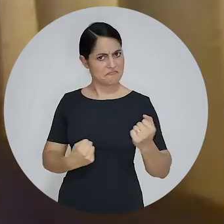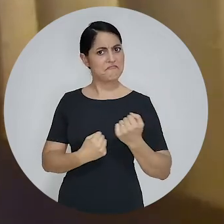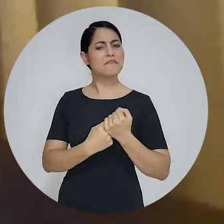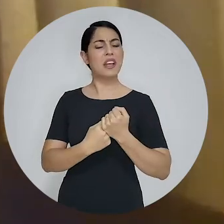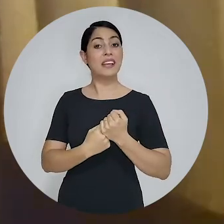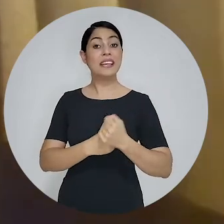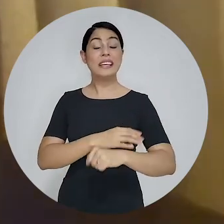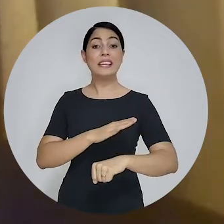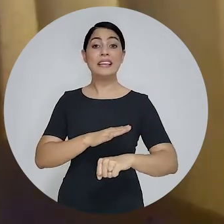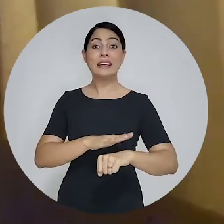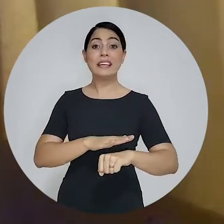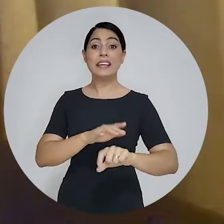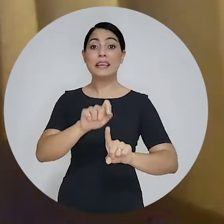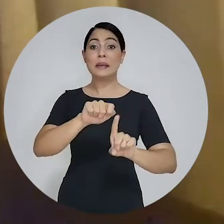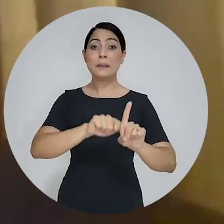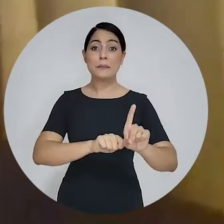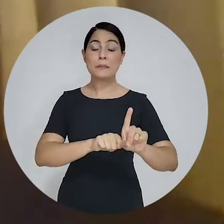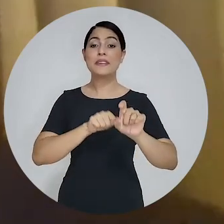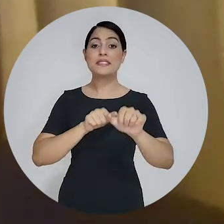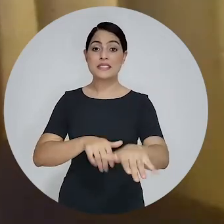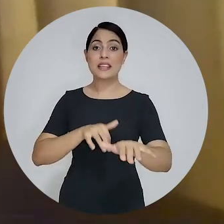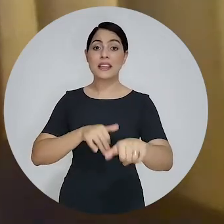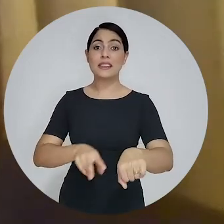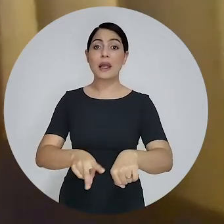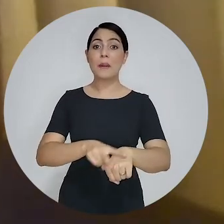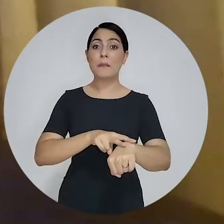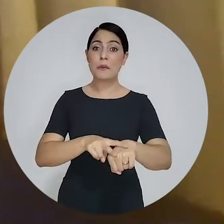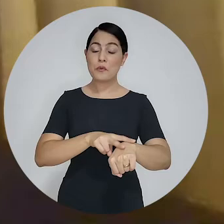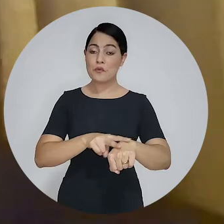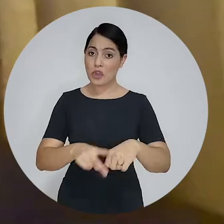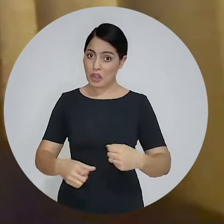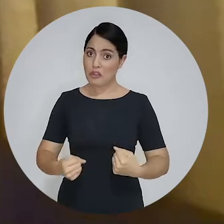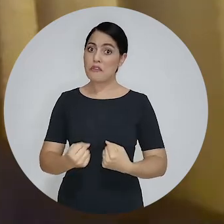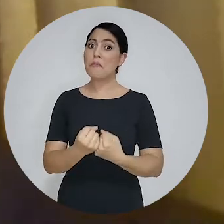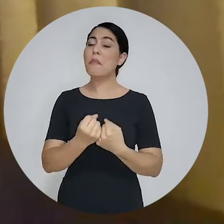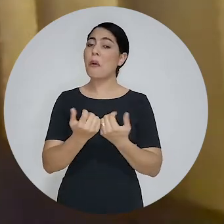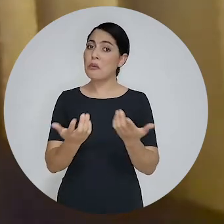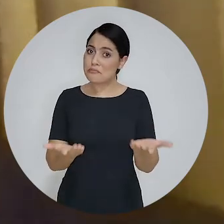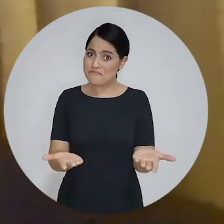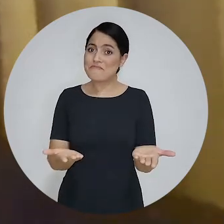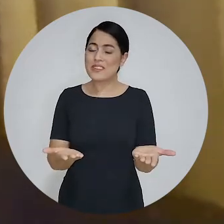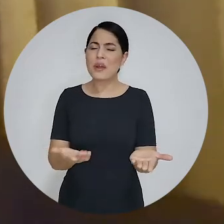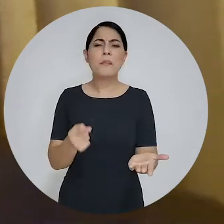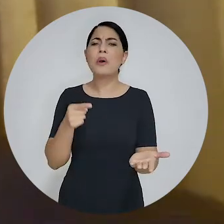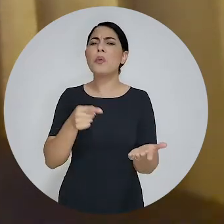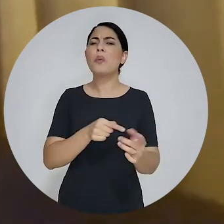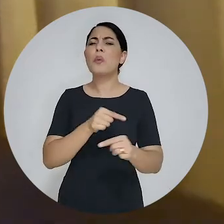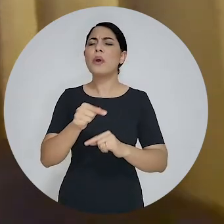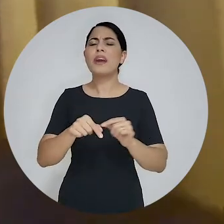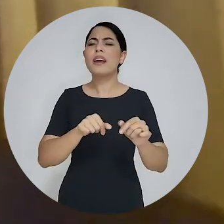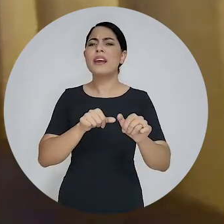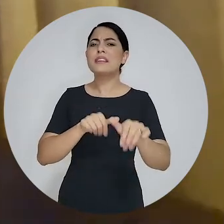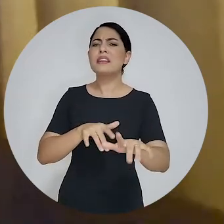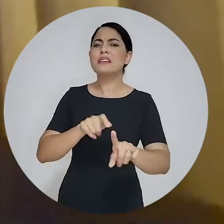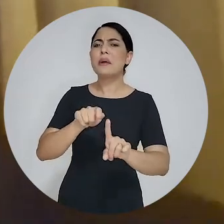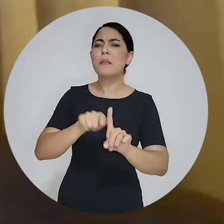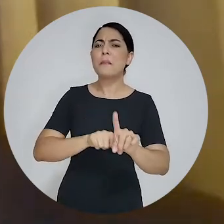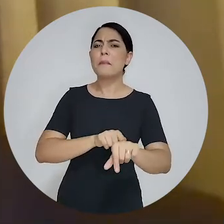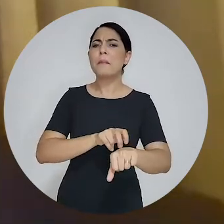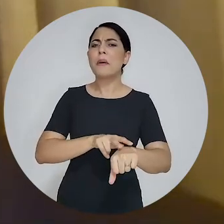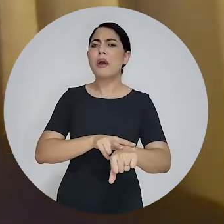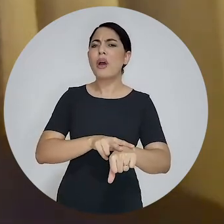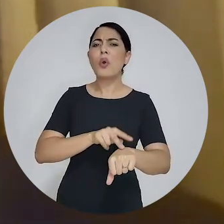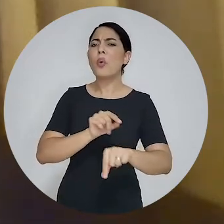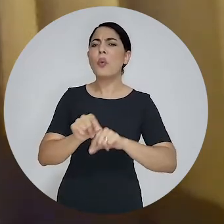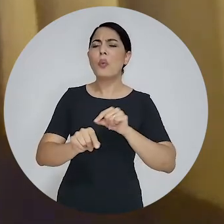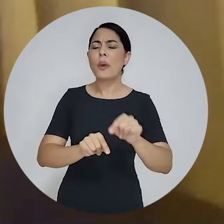não poderia ser diferente neste mês em que comemoramos o Setembro Verde. Na verdade, é uma campanha criada pelos